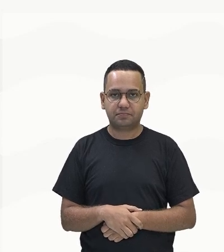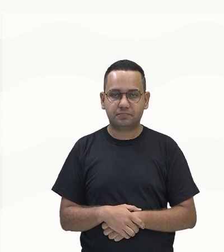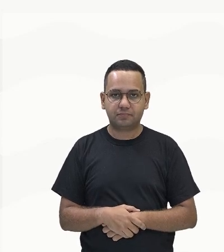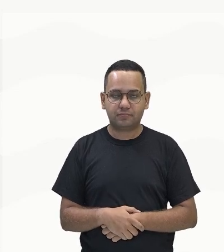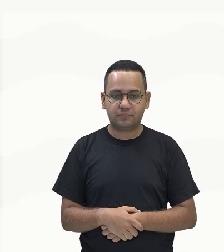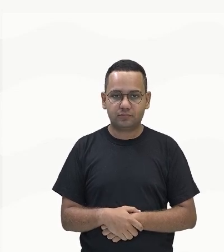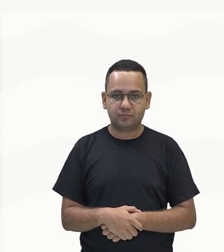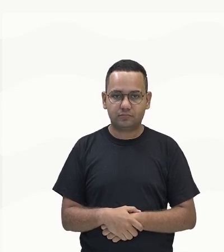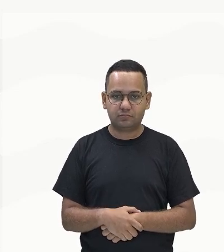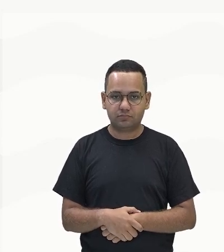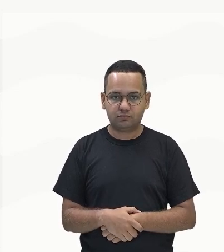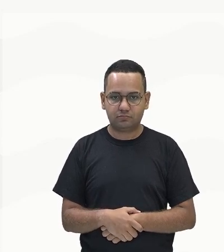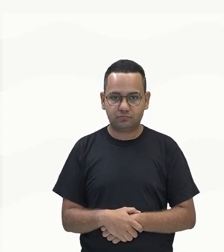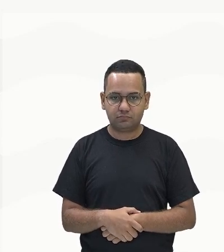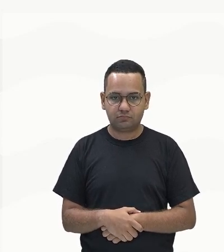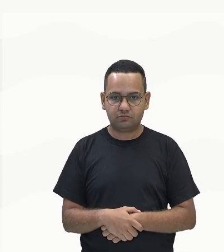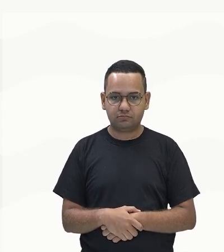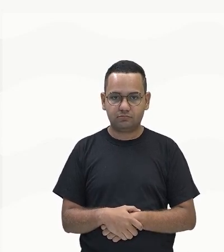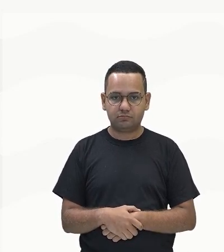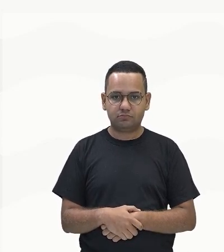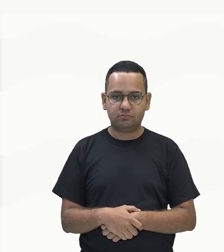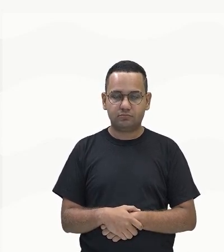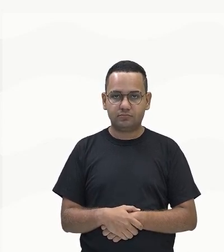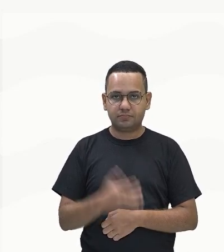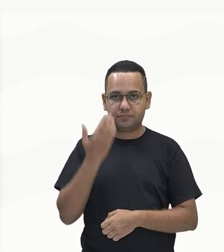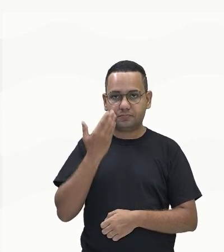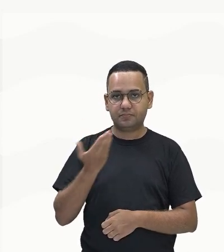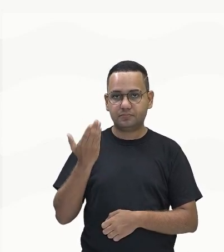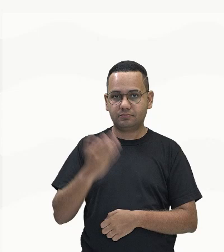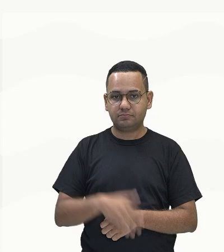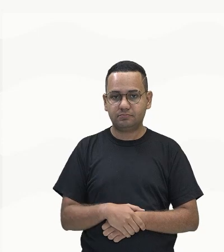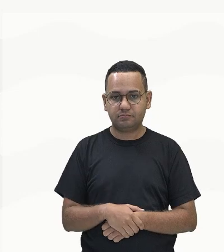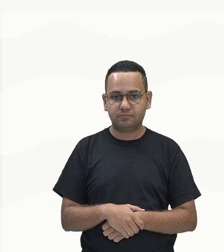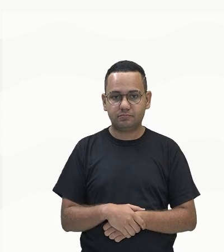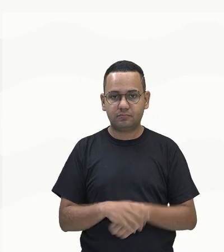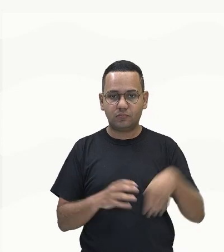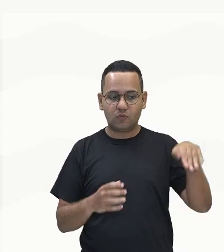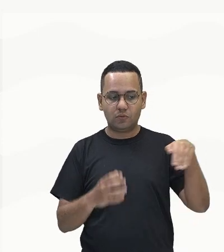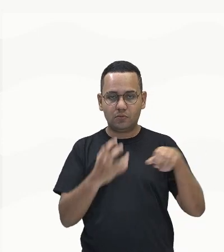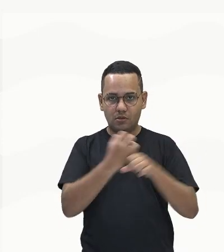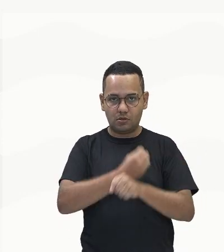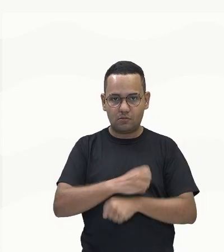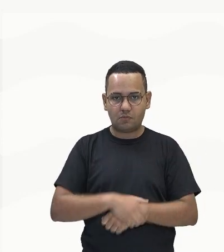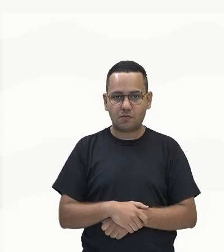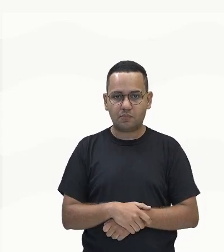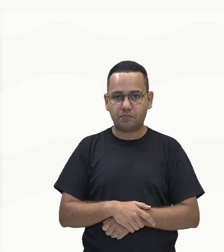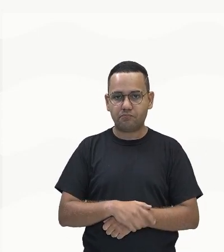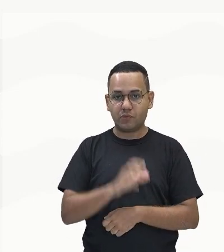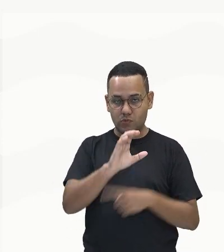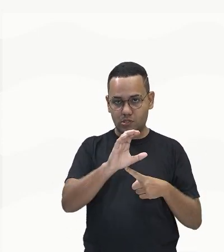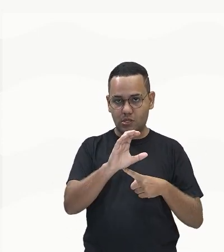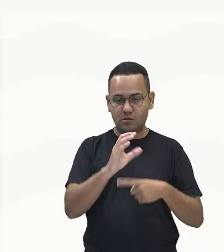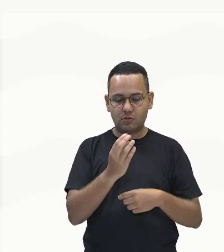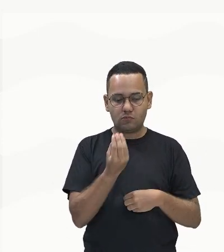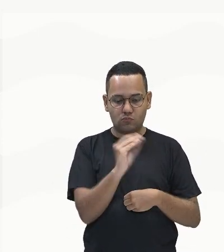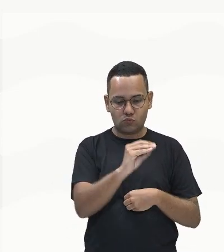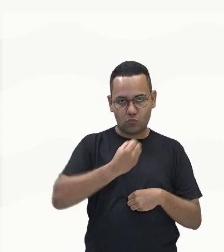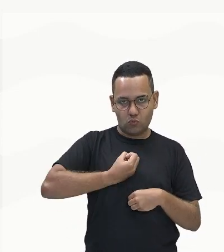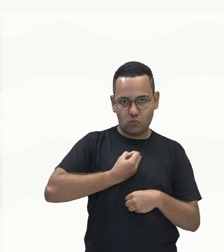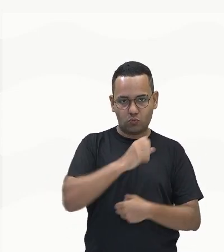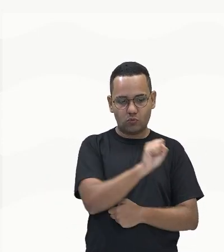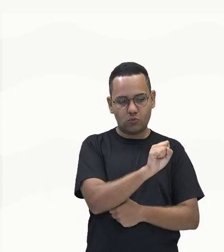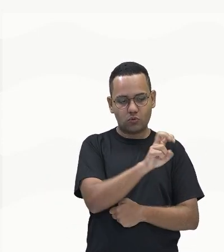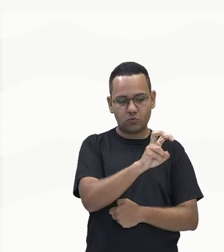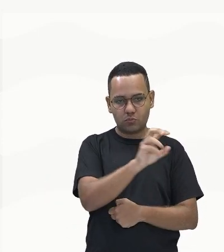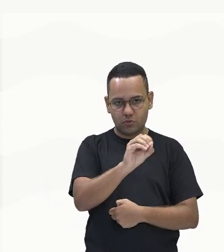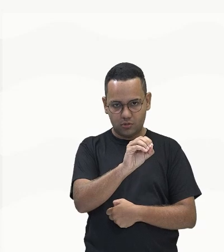bom? Então, capital mais juros é igual ao meu montante. Meu capital, 8.500, meus juros, que foi o que eu